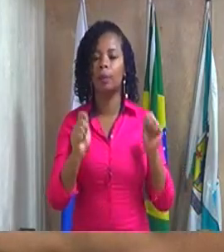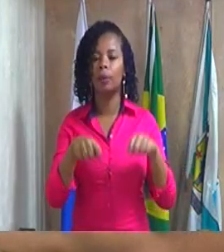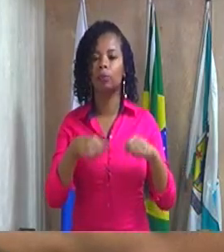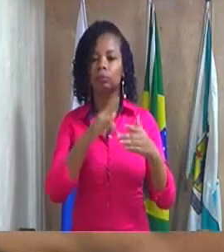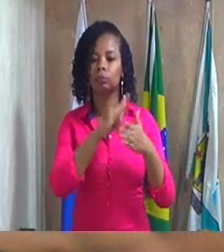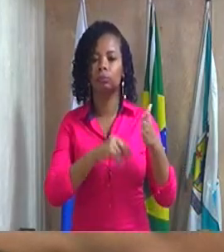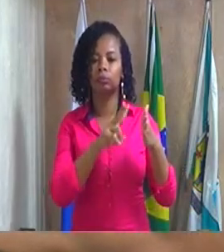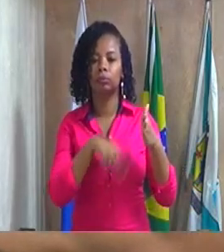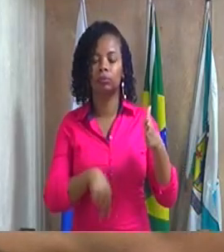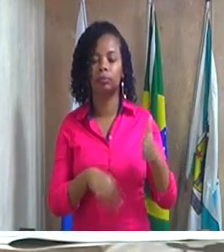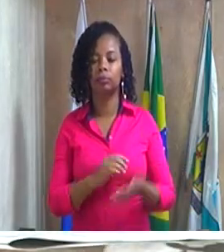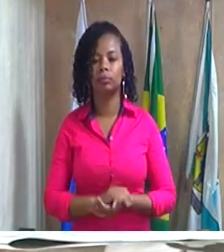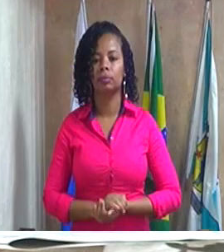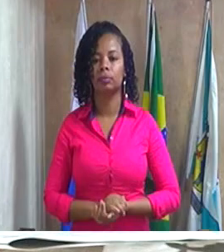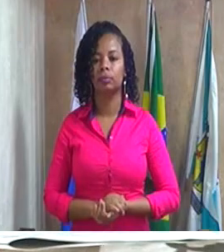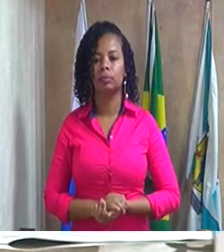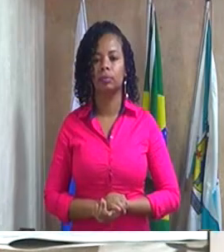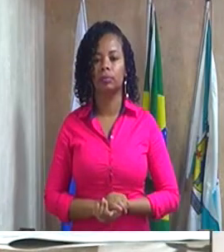leitura do expediente.